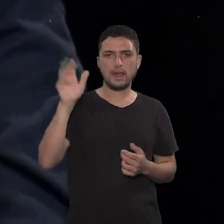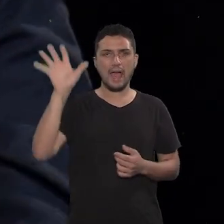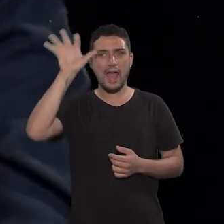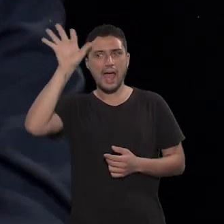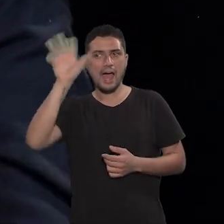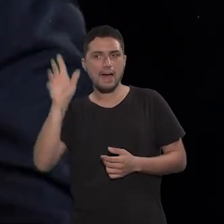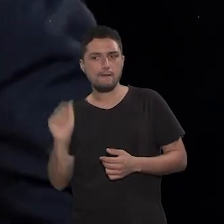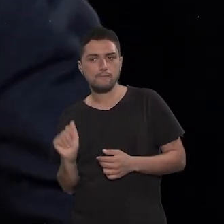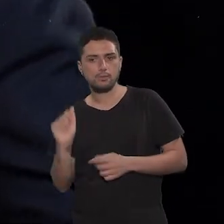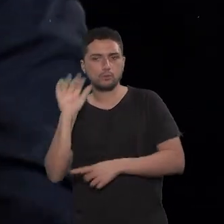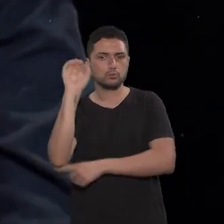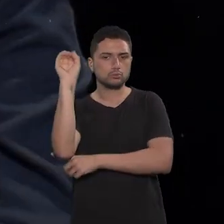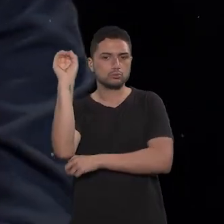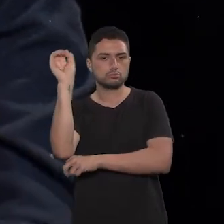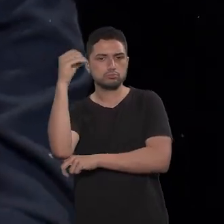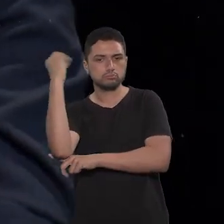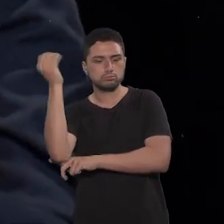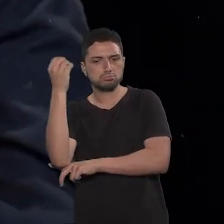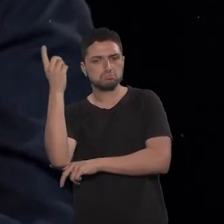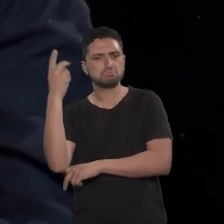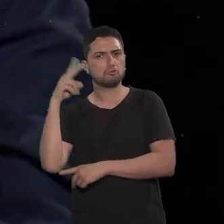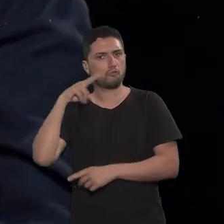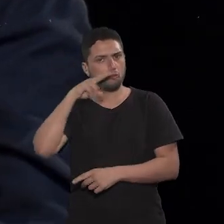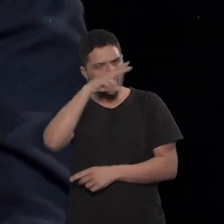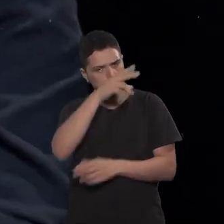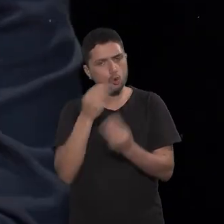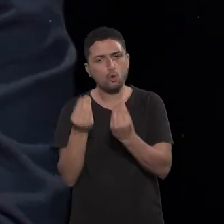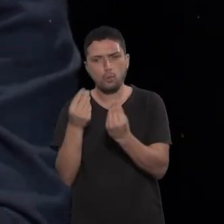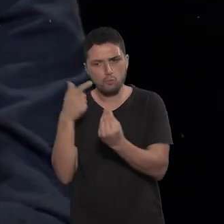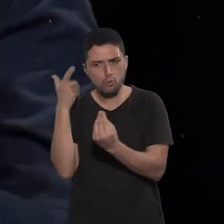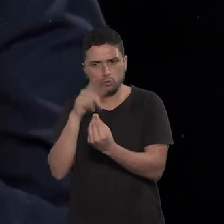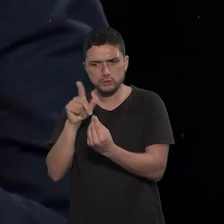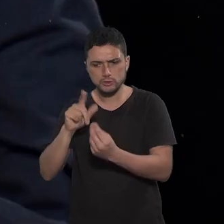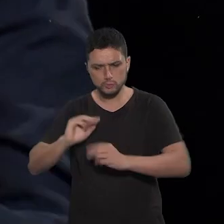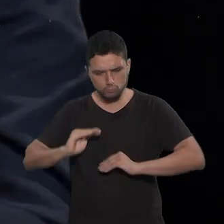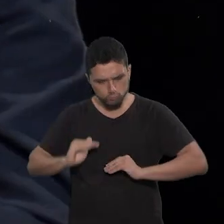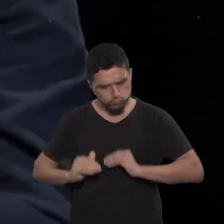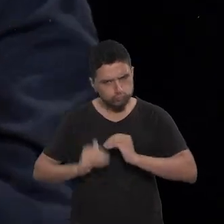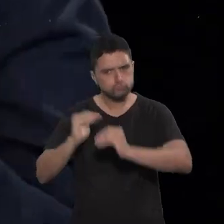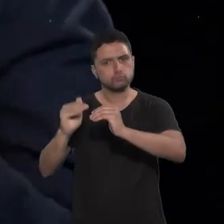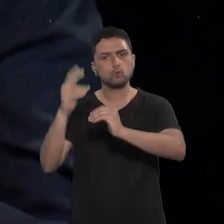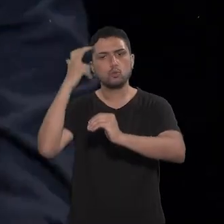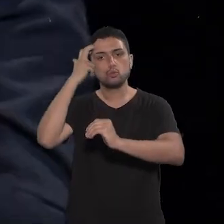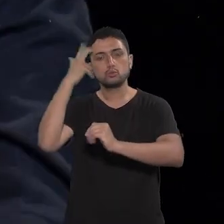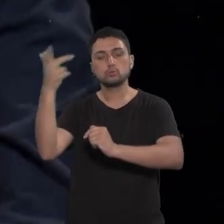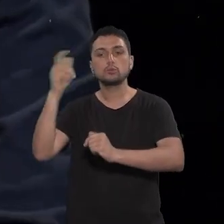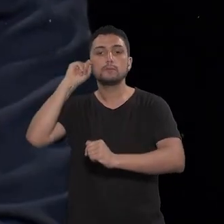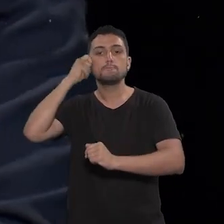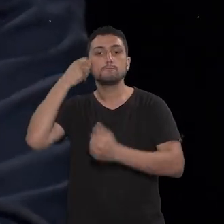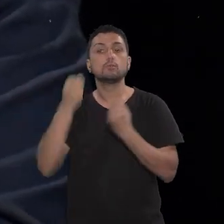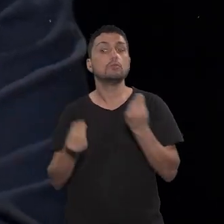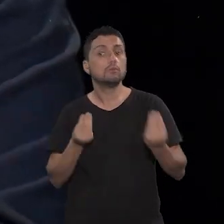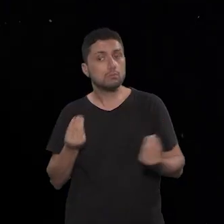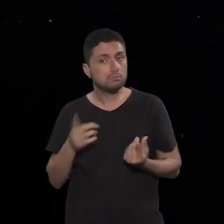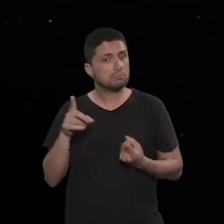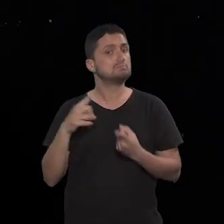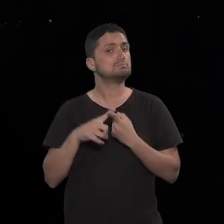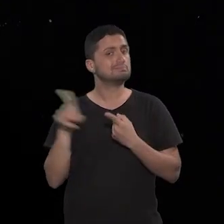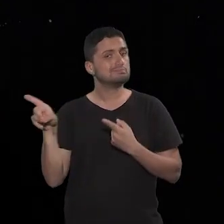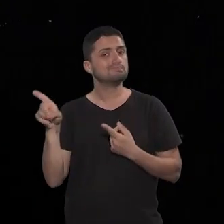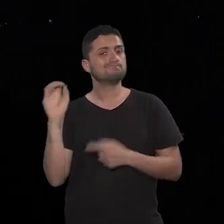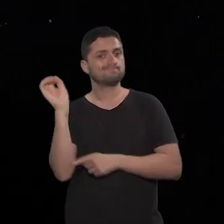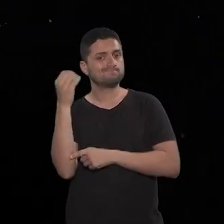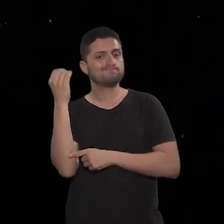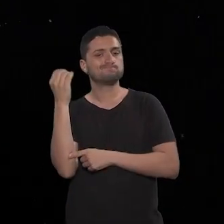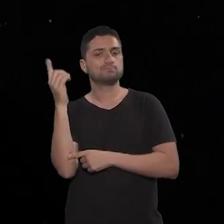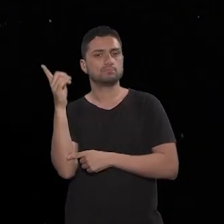forte. Como é que ela conseguiu florescer no meio de uma cultura predominante europeia? Eu acho